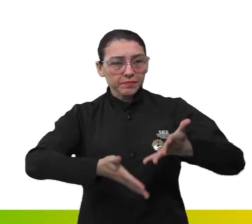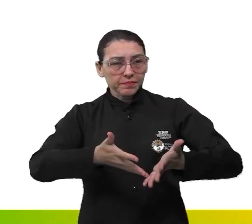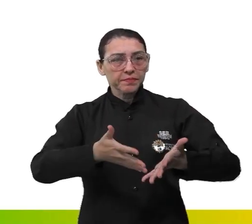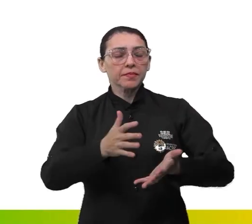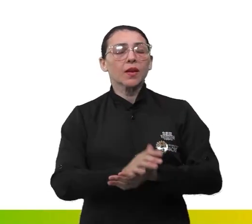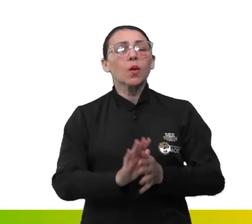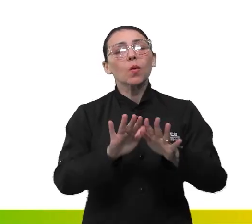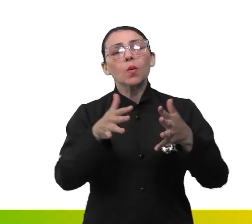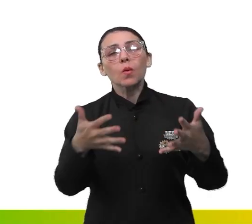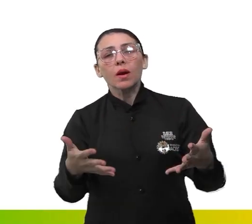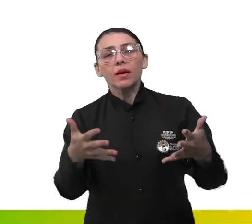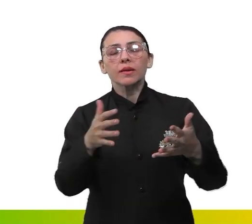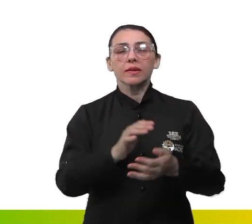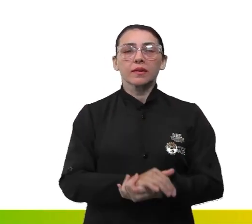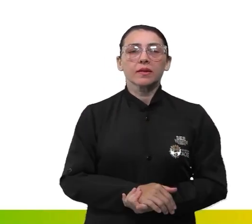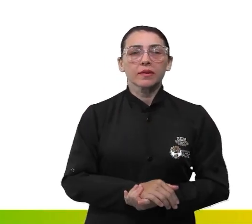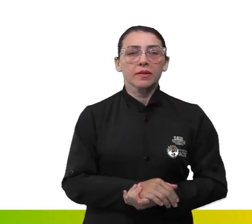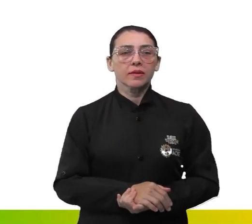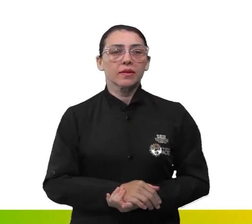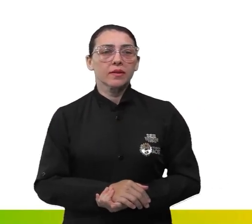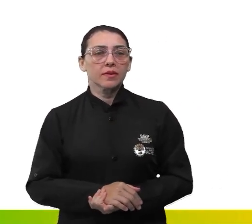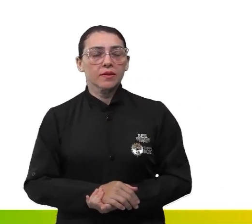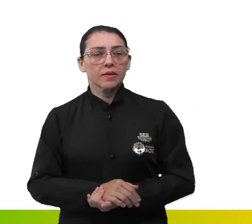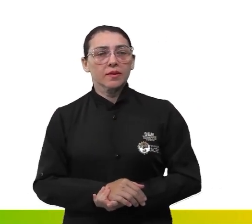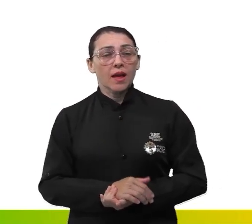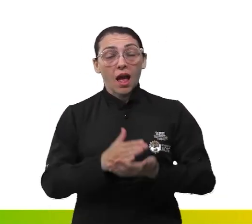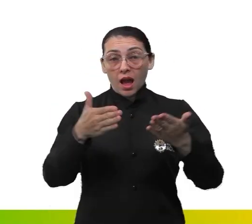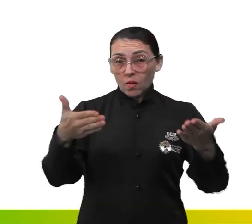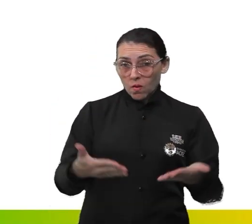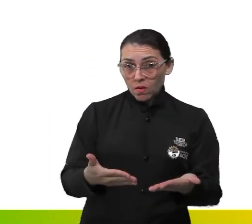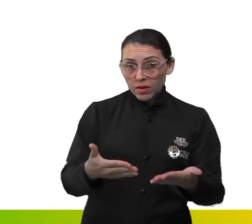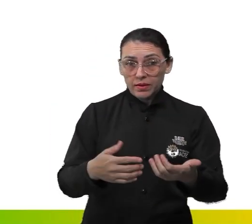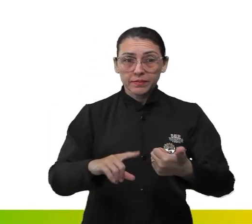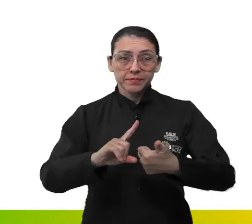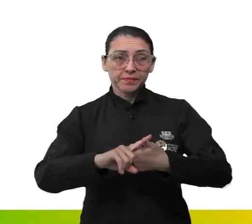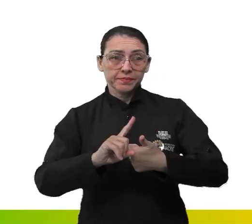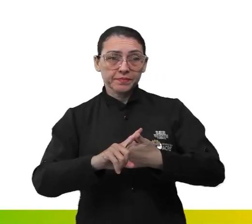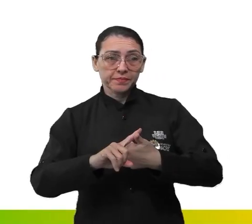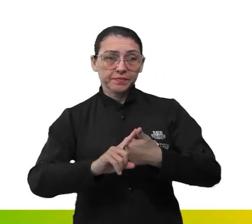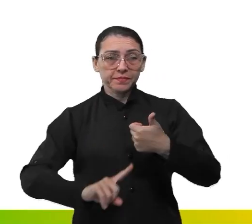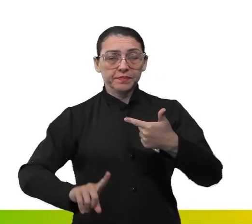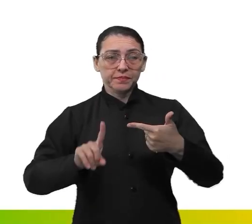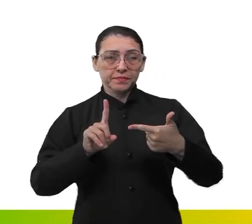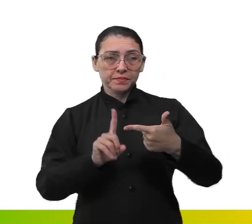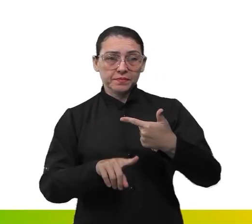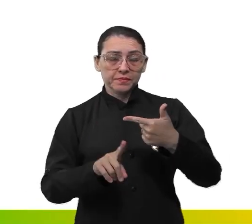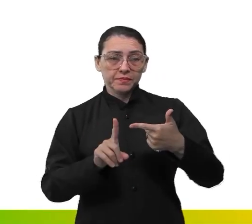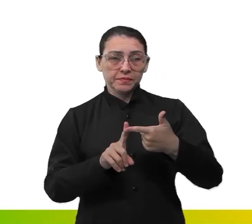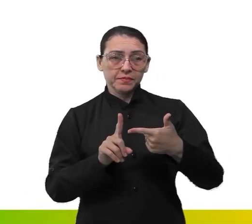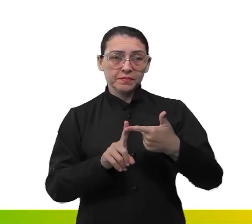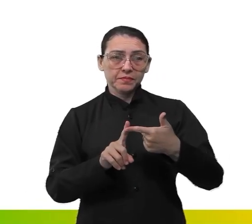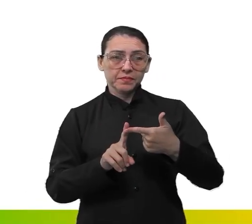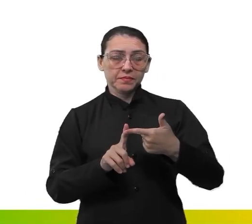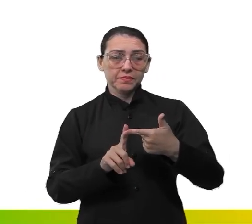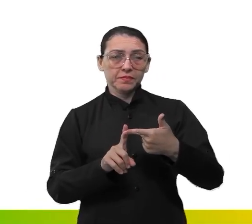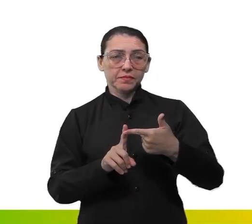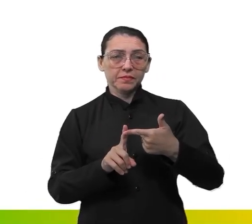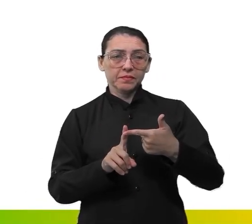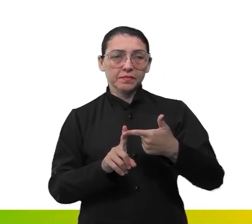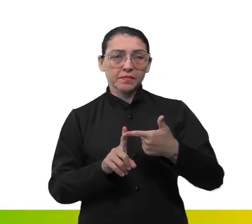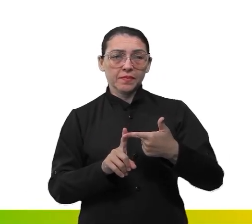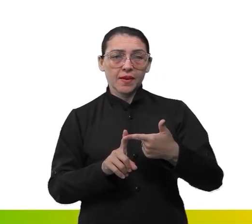expressions. Quais são? Nós temos aqui now, agora. Nós temos o right now, que